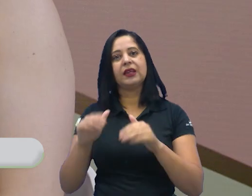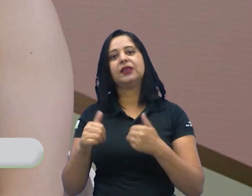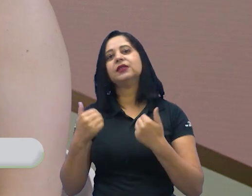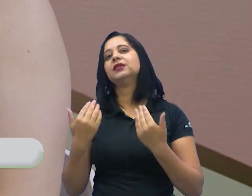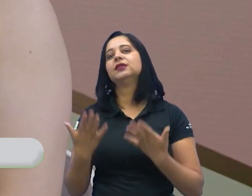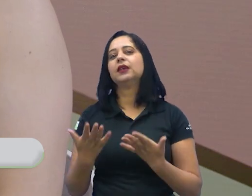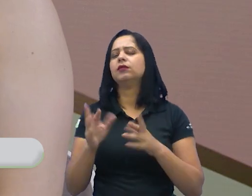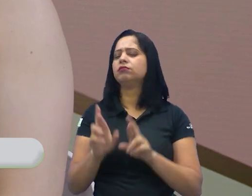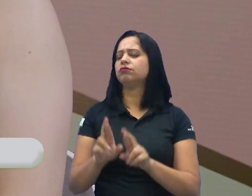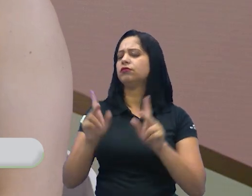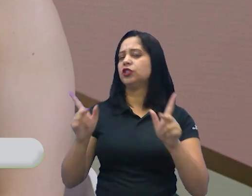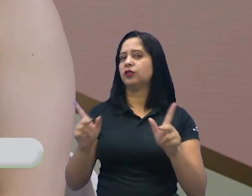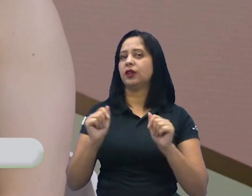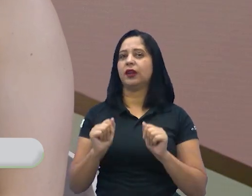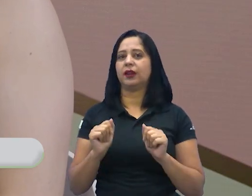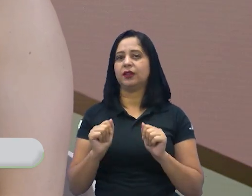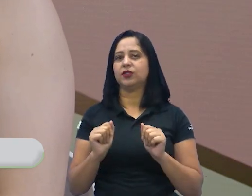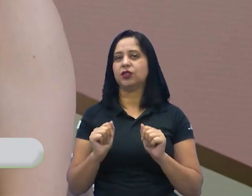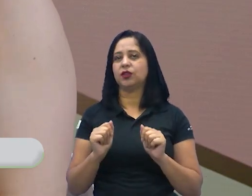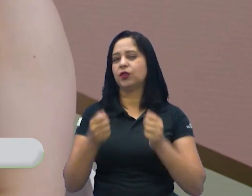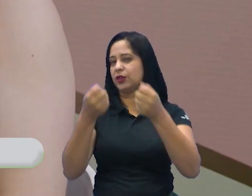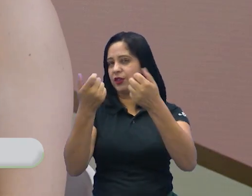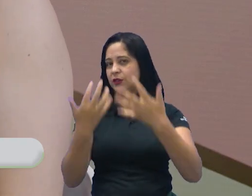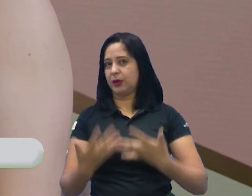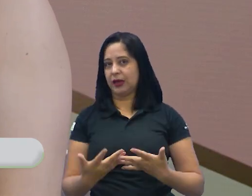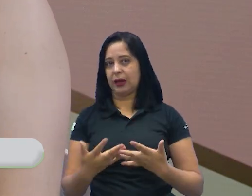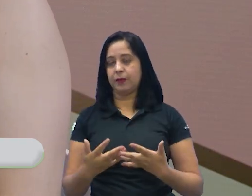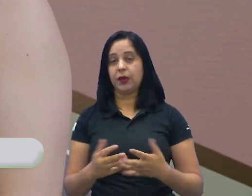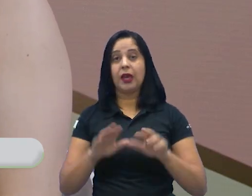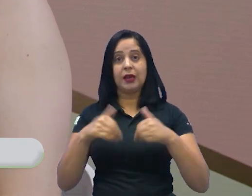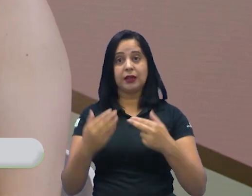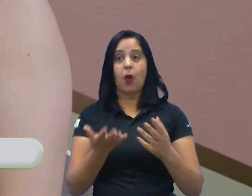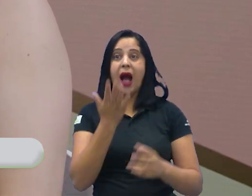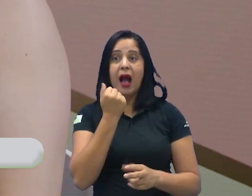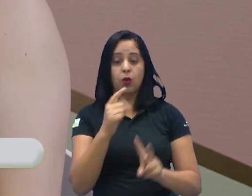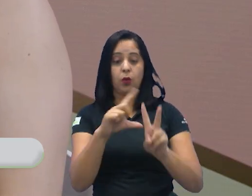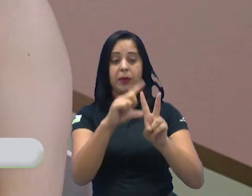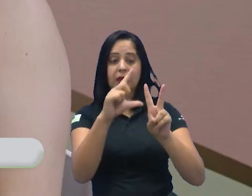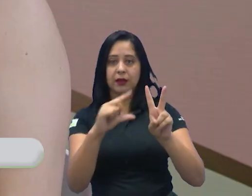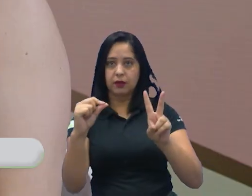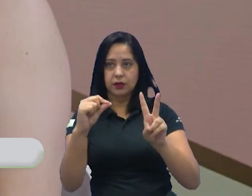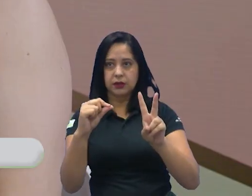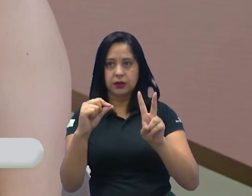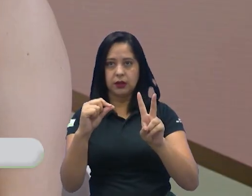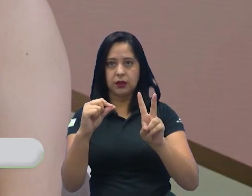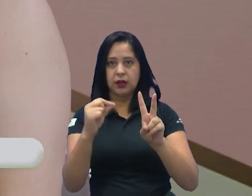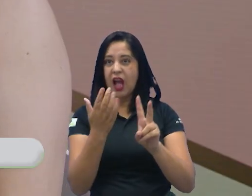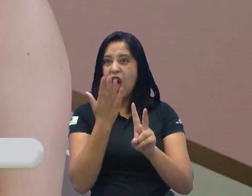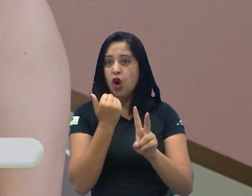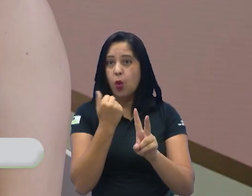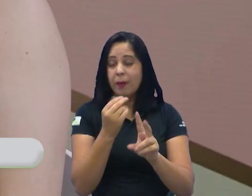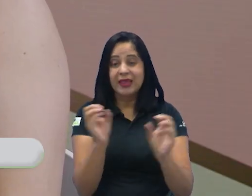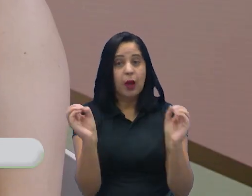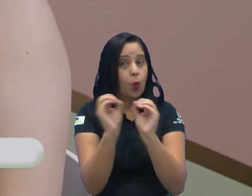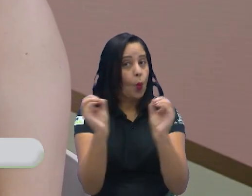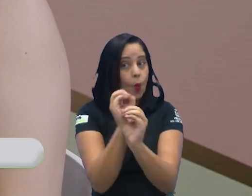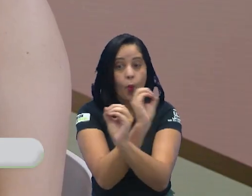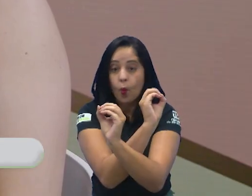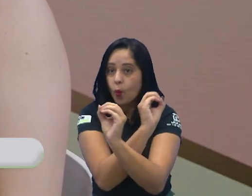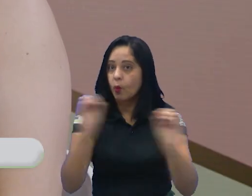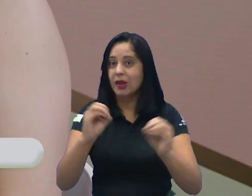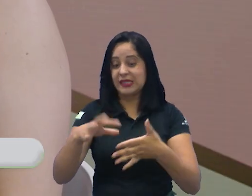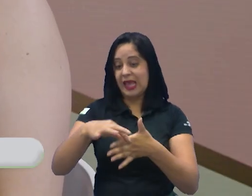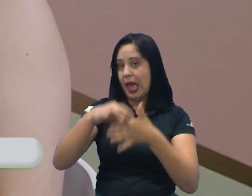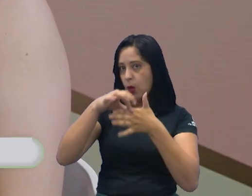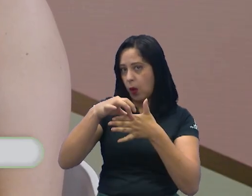gente diferenciar e facilitar, a gente fala que o cardápio vegano é aquele que exclui totalmente carne e derivados de produto